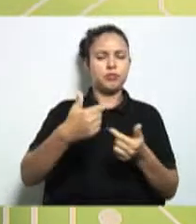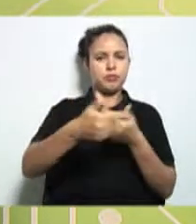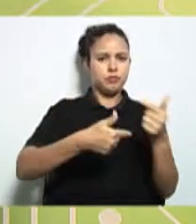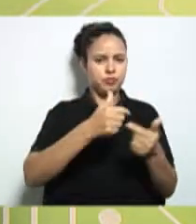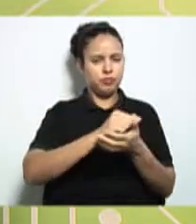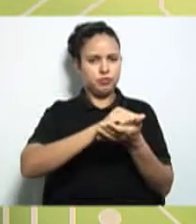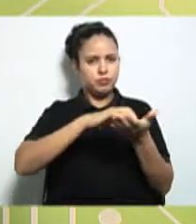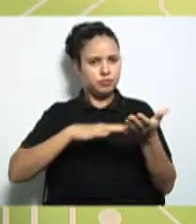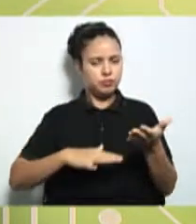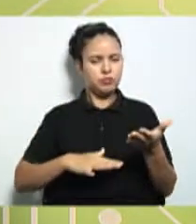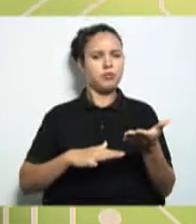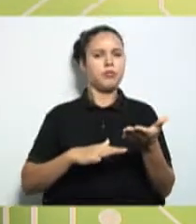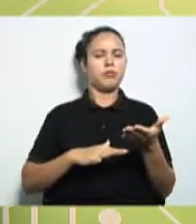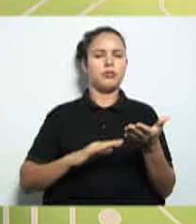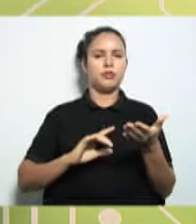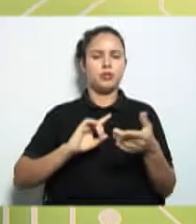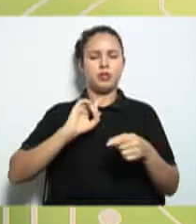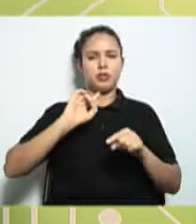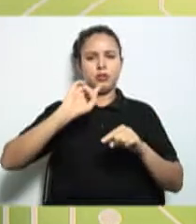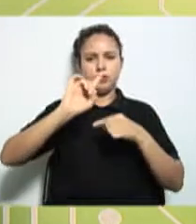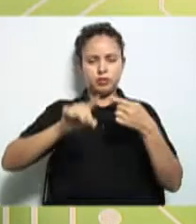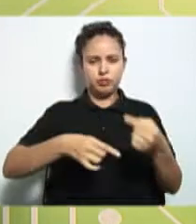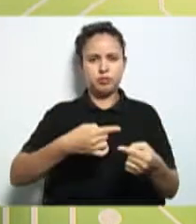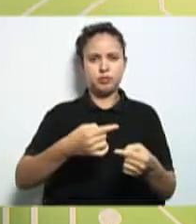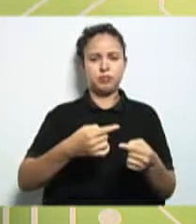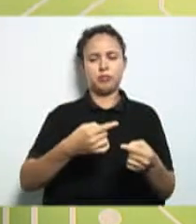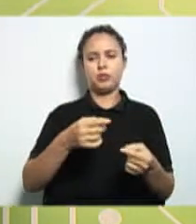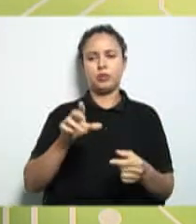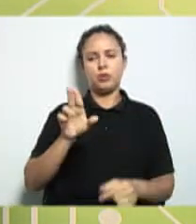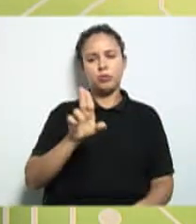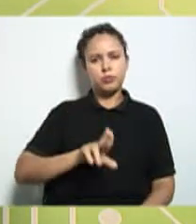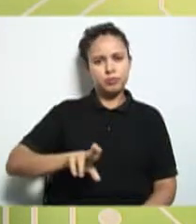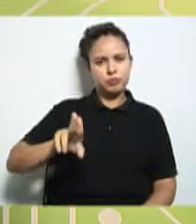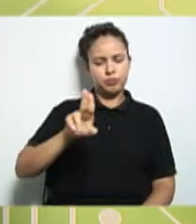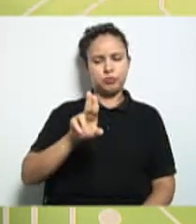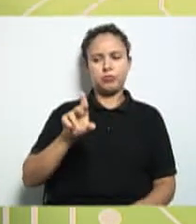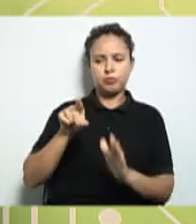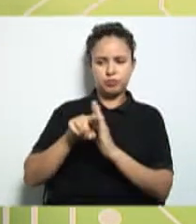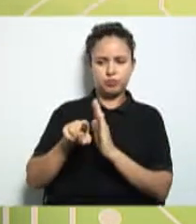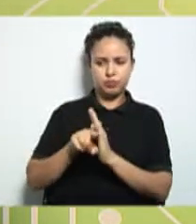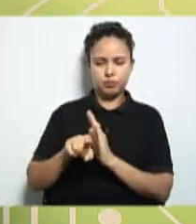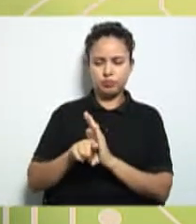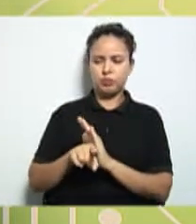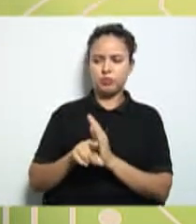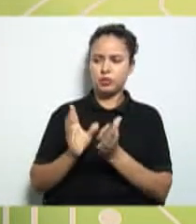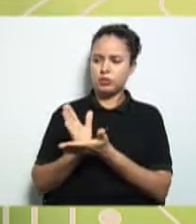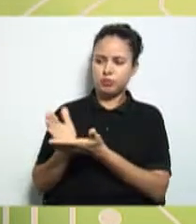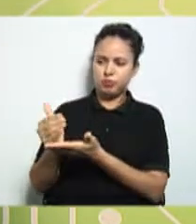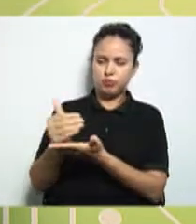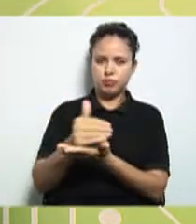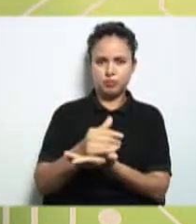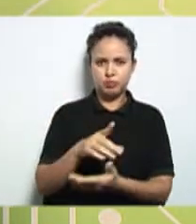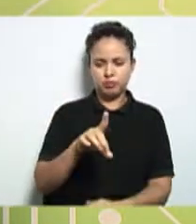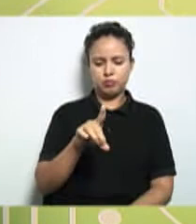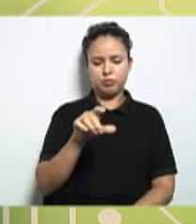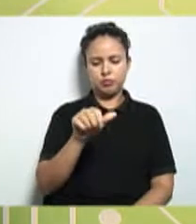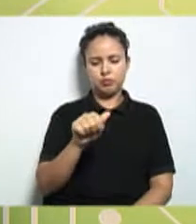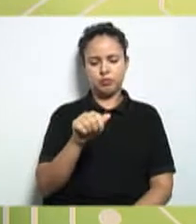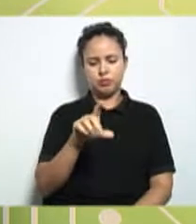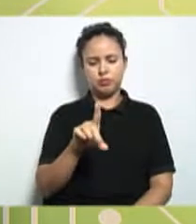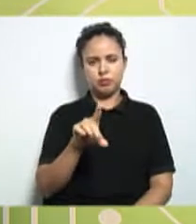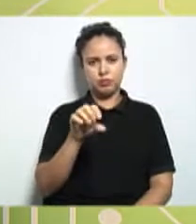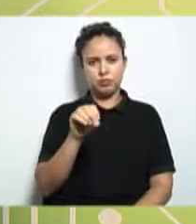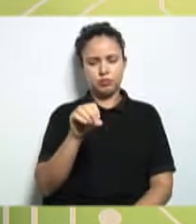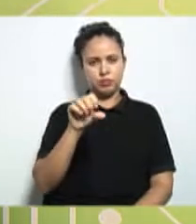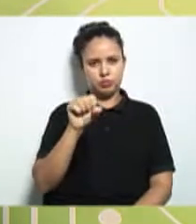vimos anteriormente, foi lá, aplicou o questionário, pegou aqueles dados, que eram as